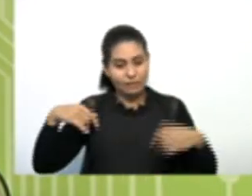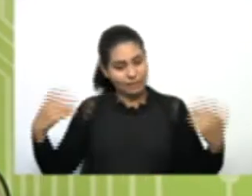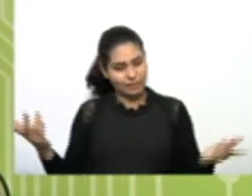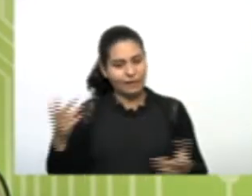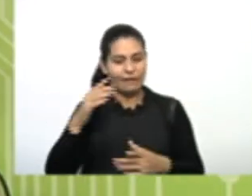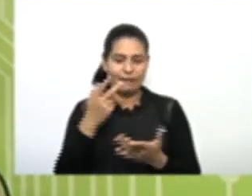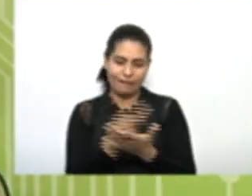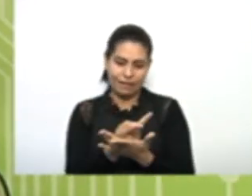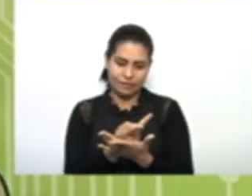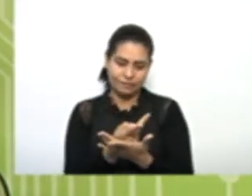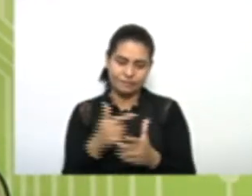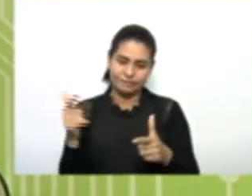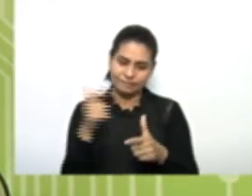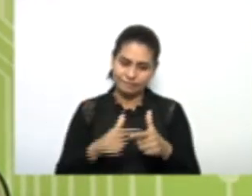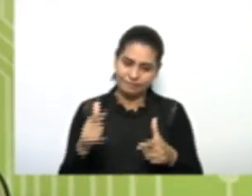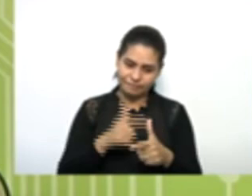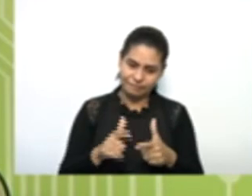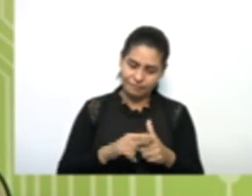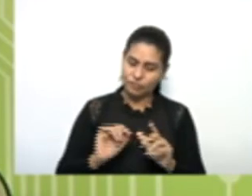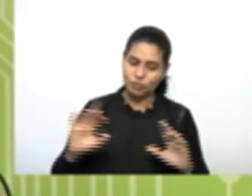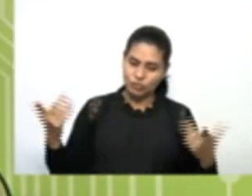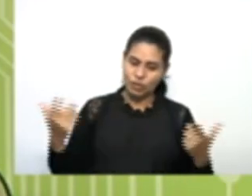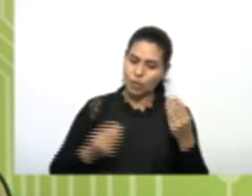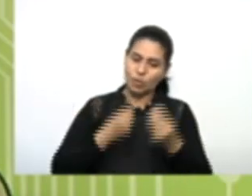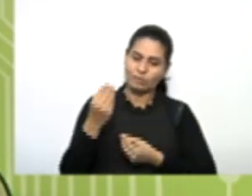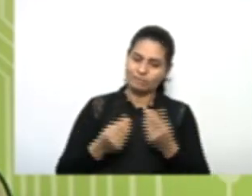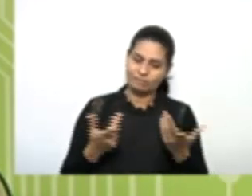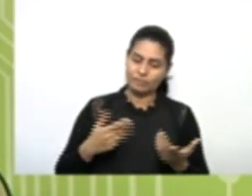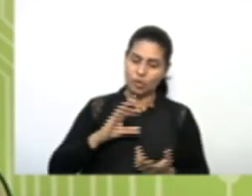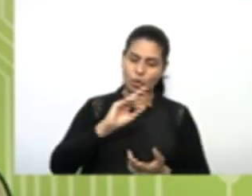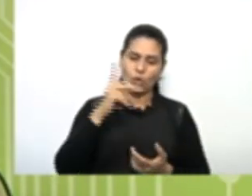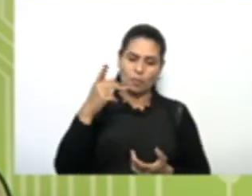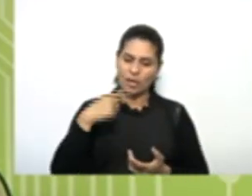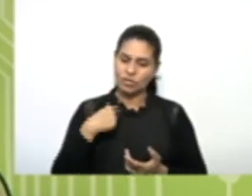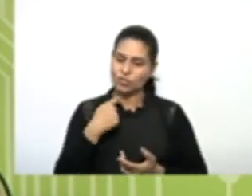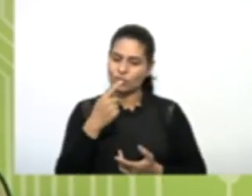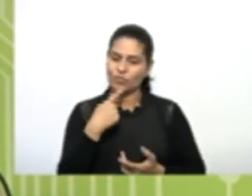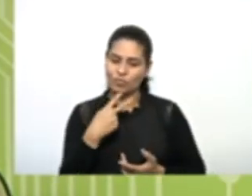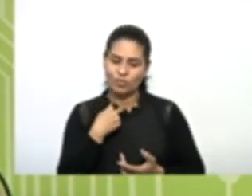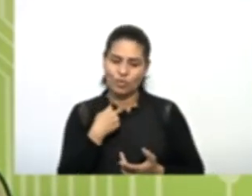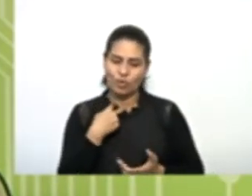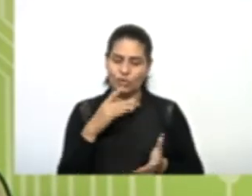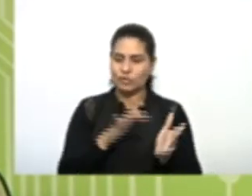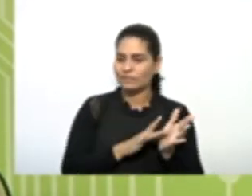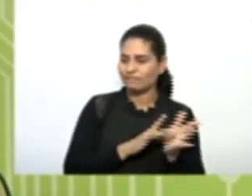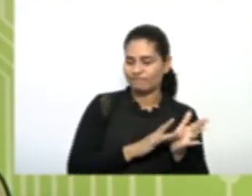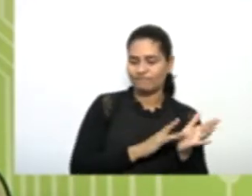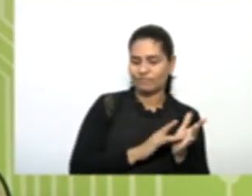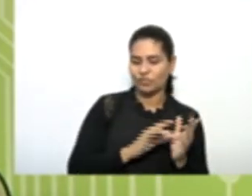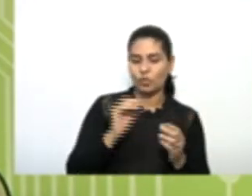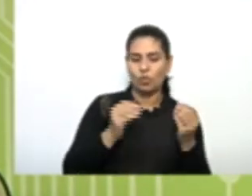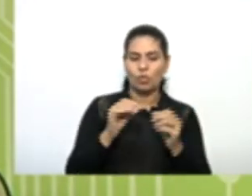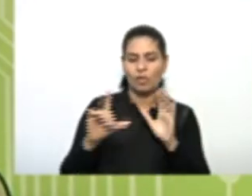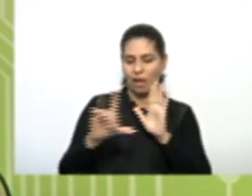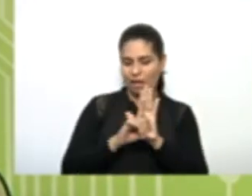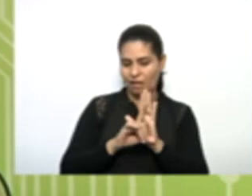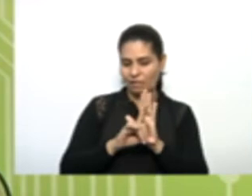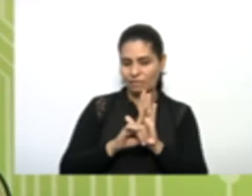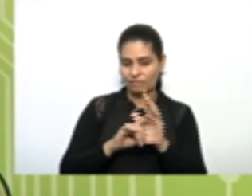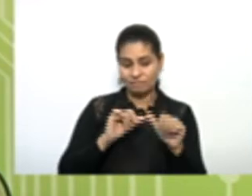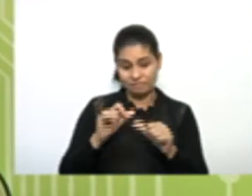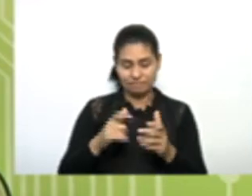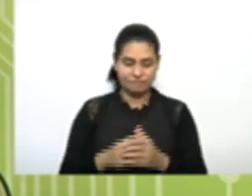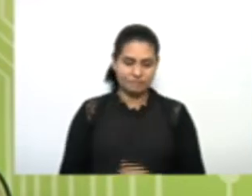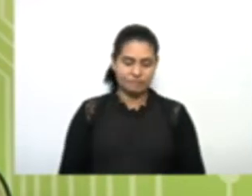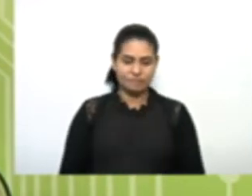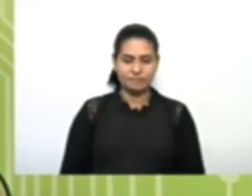uma fraude. E aí não tem como, né? Cooperativas não servem para disfarçar uma forma de burlar a lei.